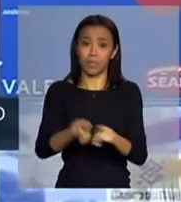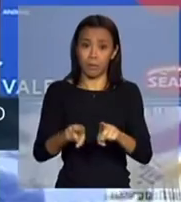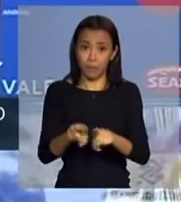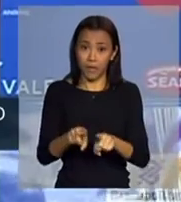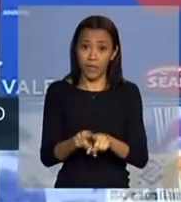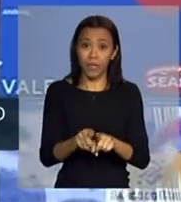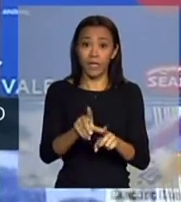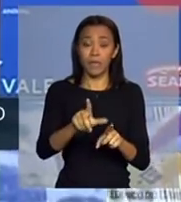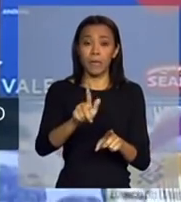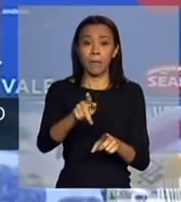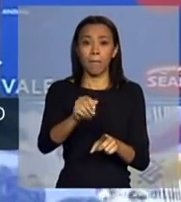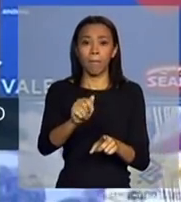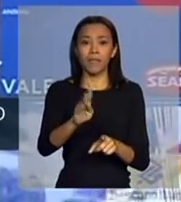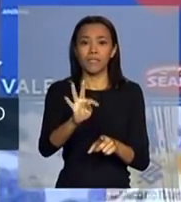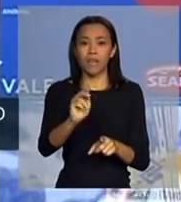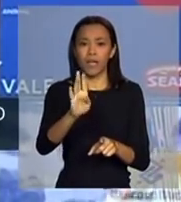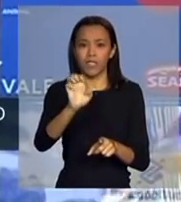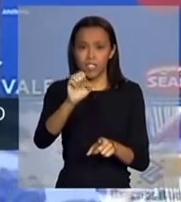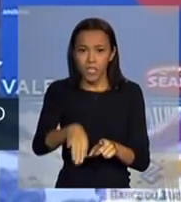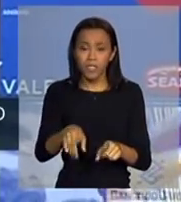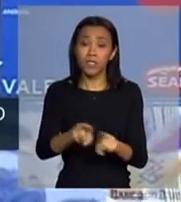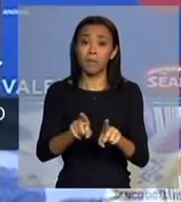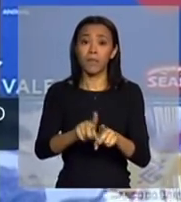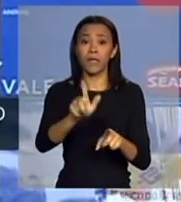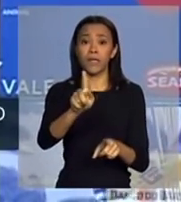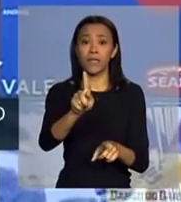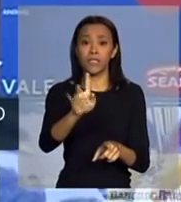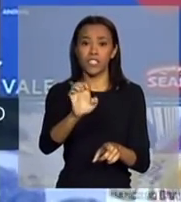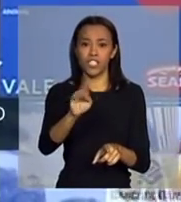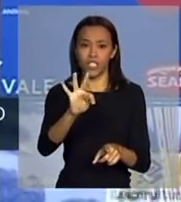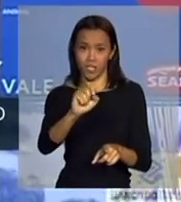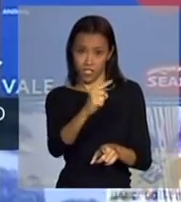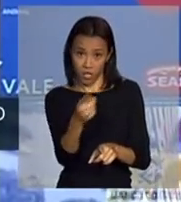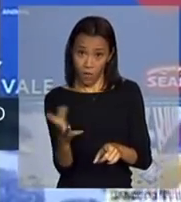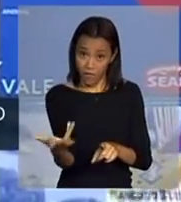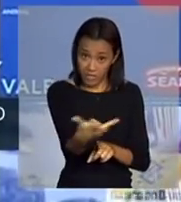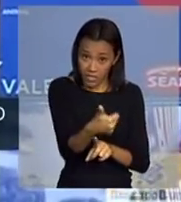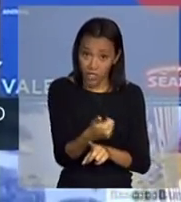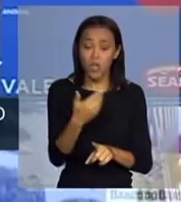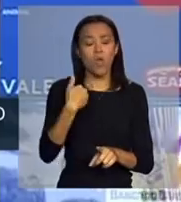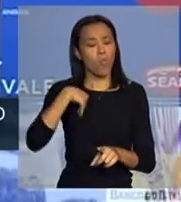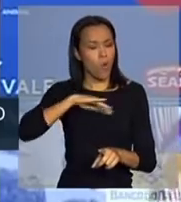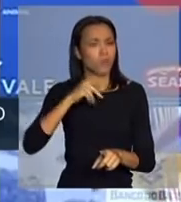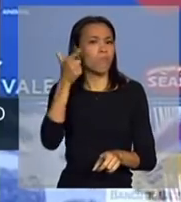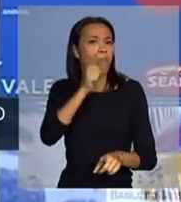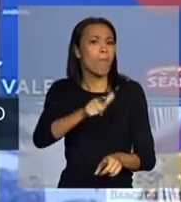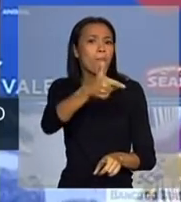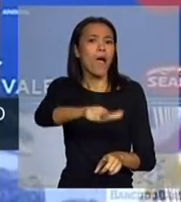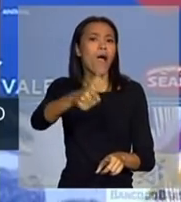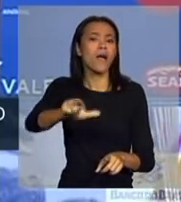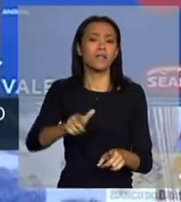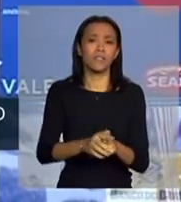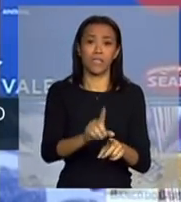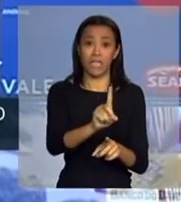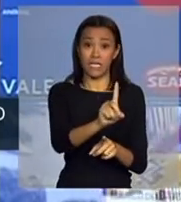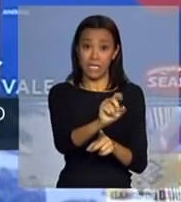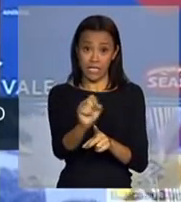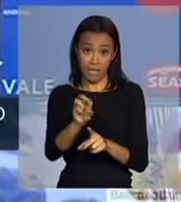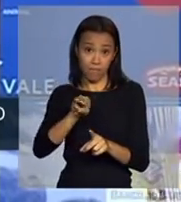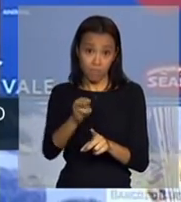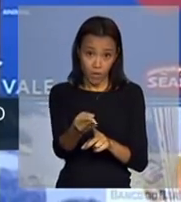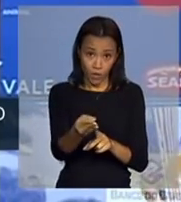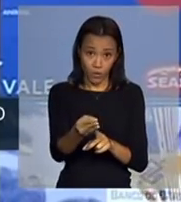gestão eficiente, podemos ter, por exemplo, os mesmos 200 milhões de animais em 100 milhões de hectares de